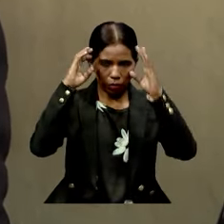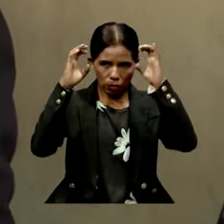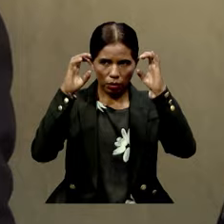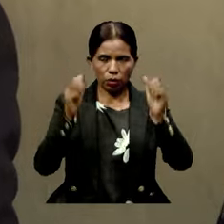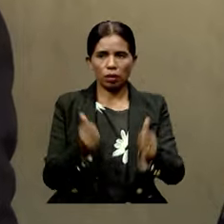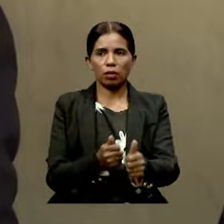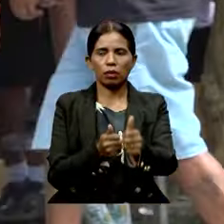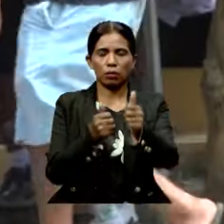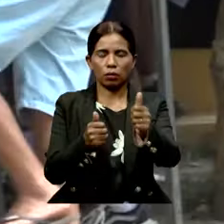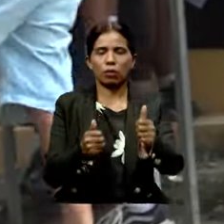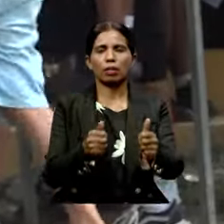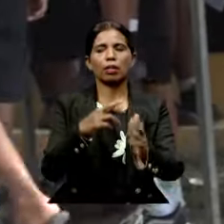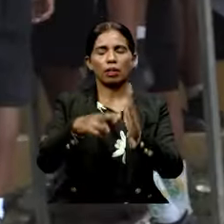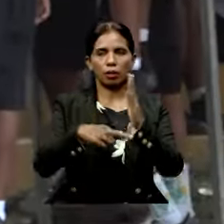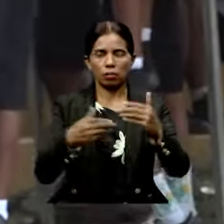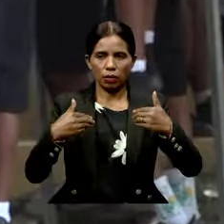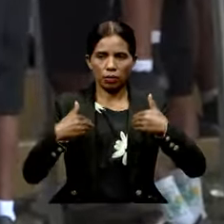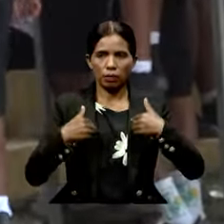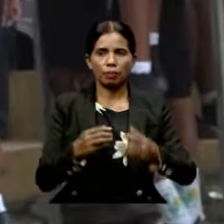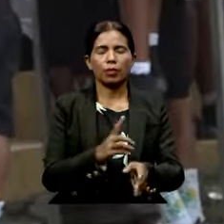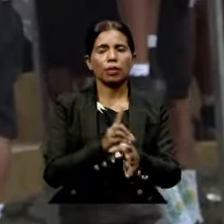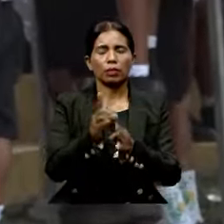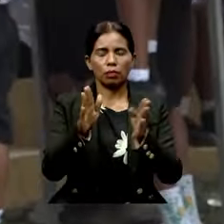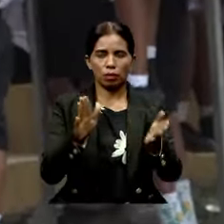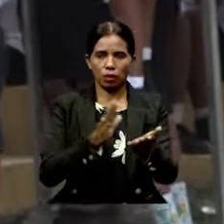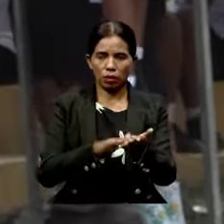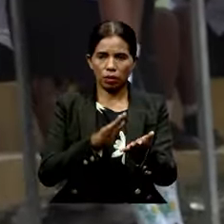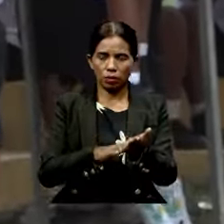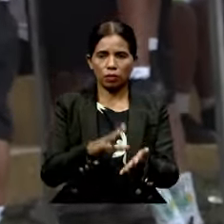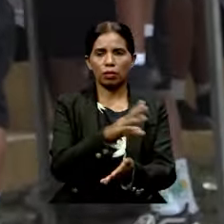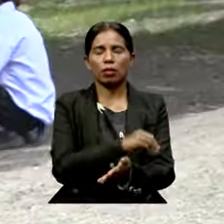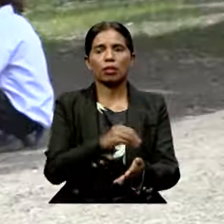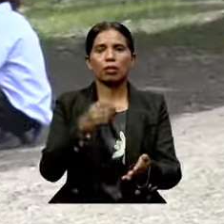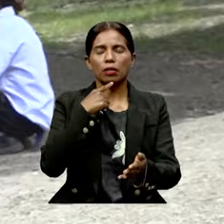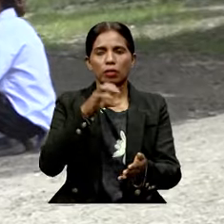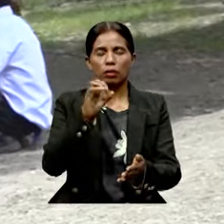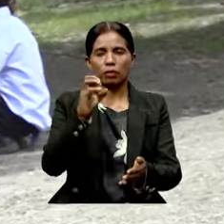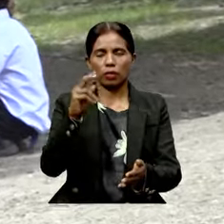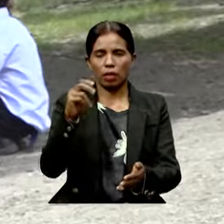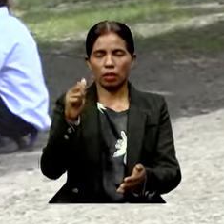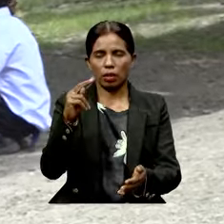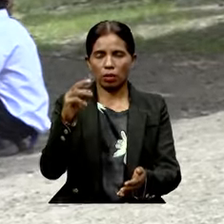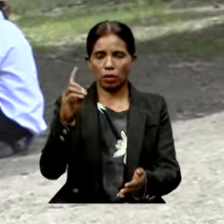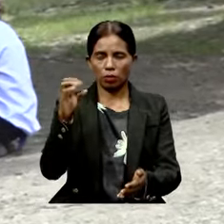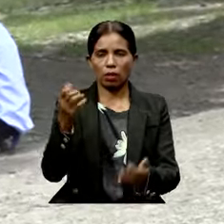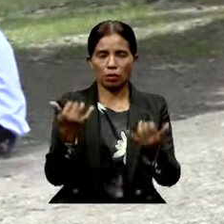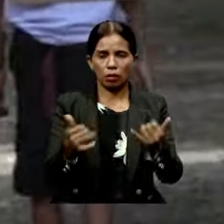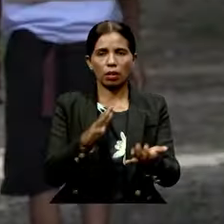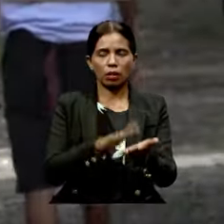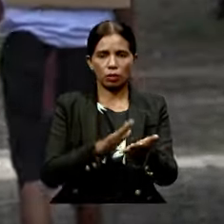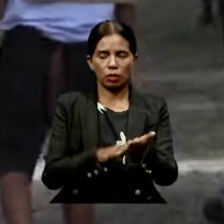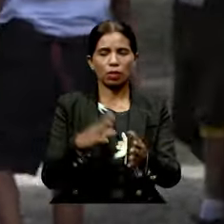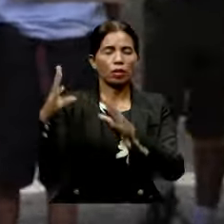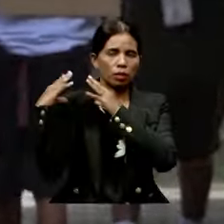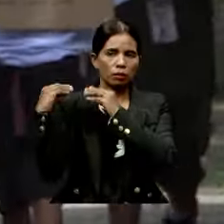tu regra na bema iha no né mostrar junto diretor escola Esperança da Pátria Fernando da Silva Ateten da da uma escola